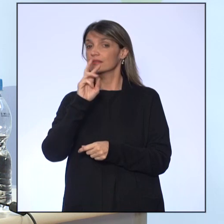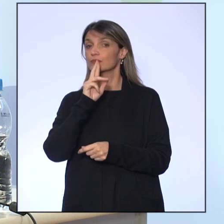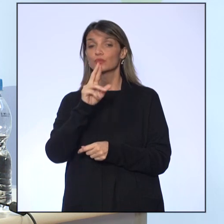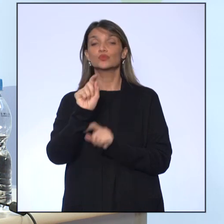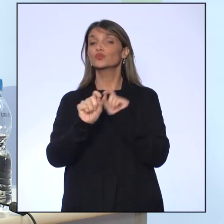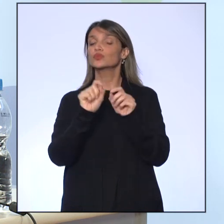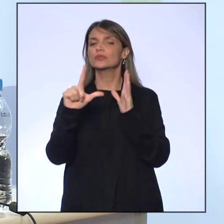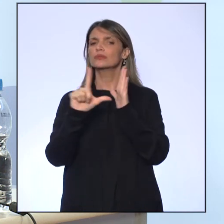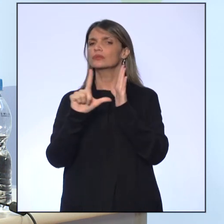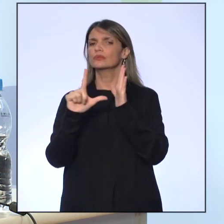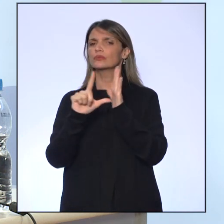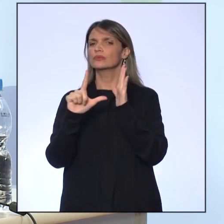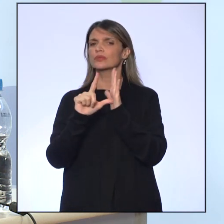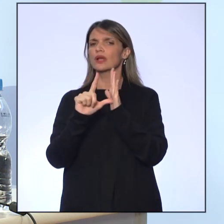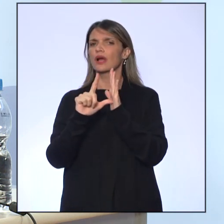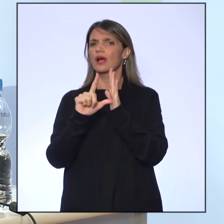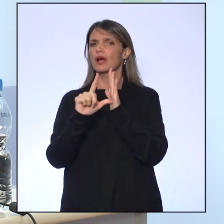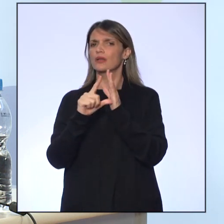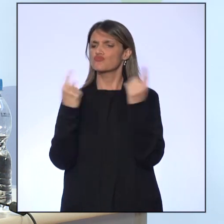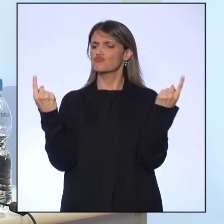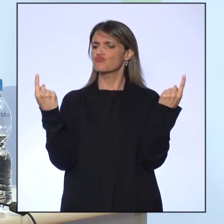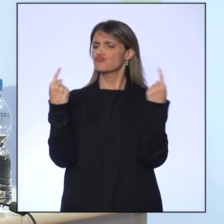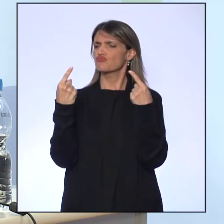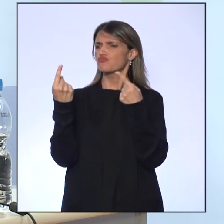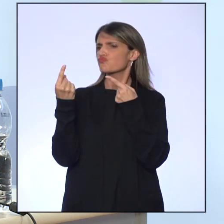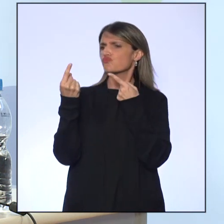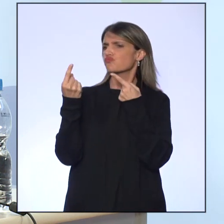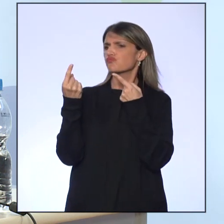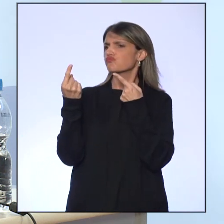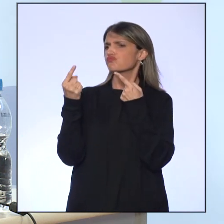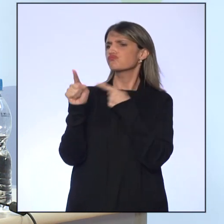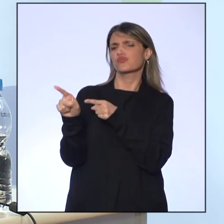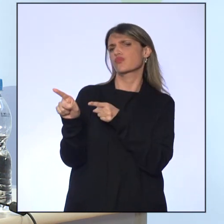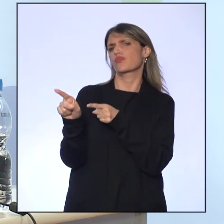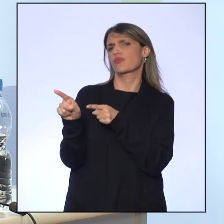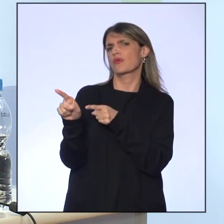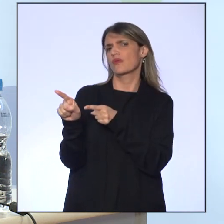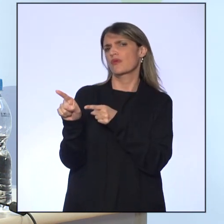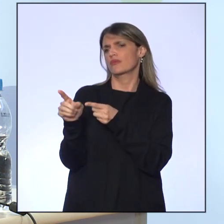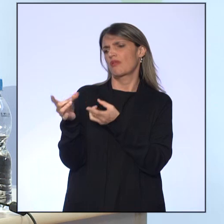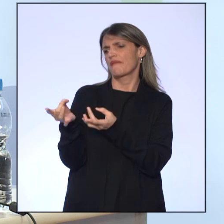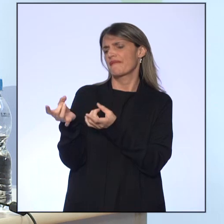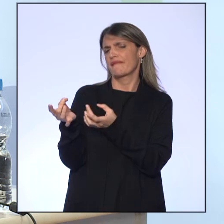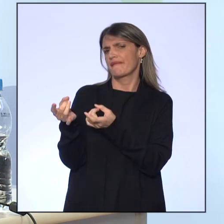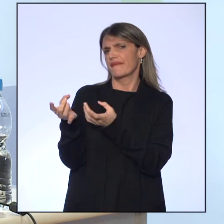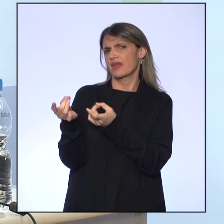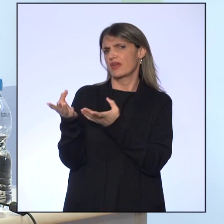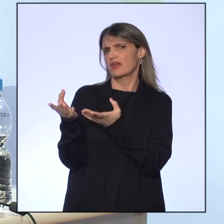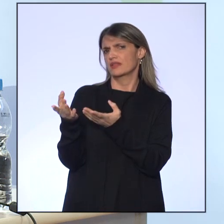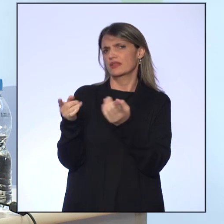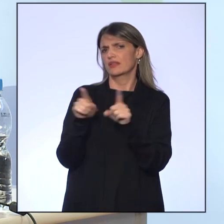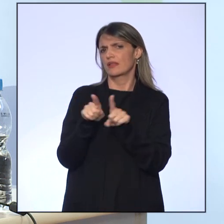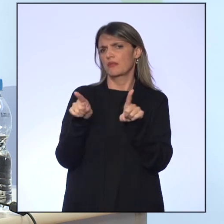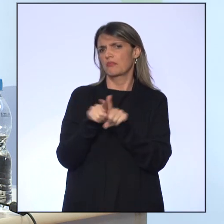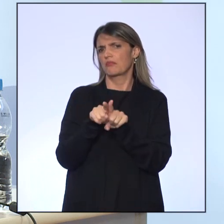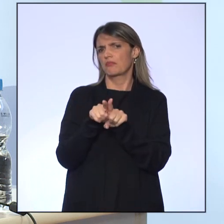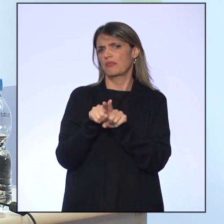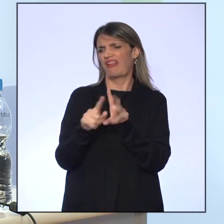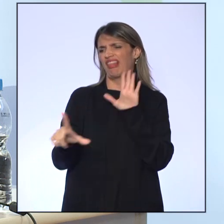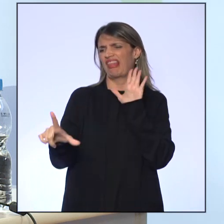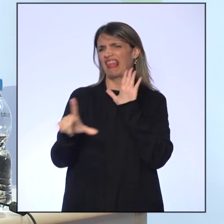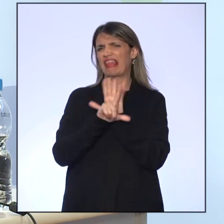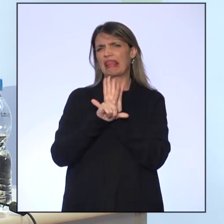era contra a venda de indulgências e contra os dogmas da igreja